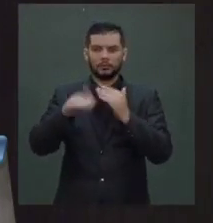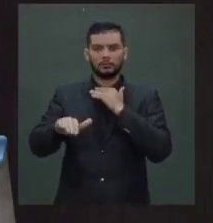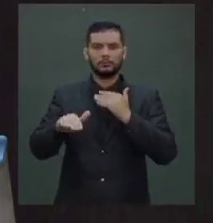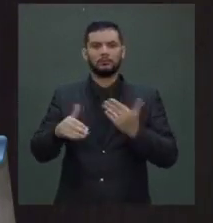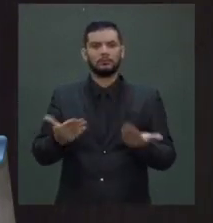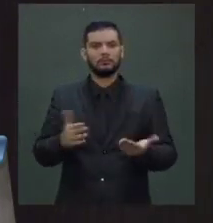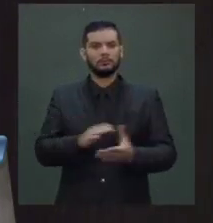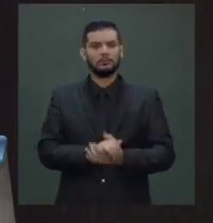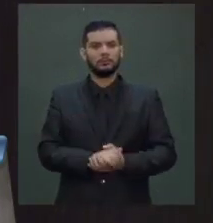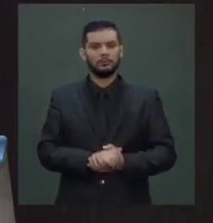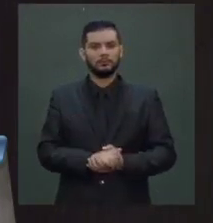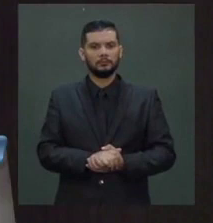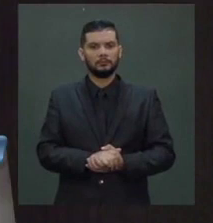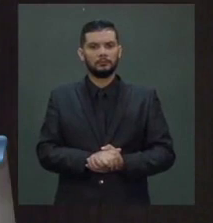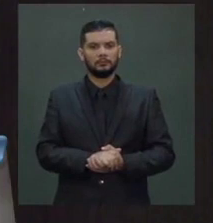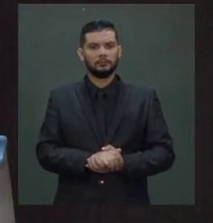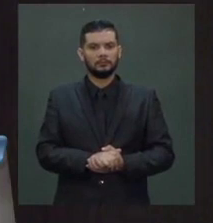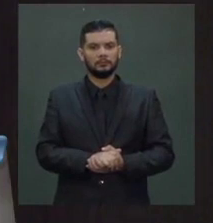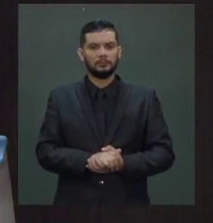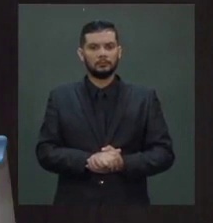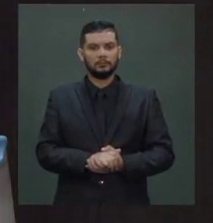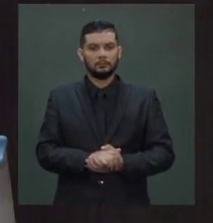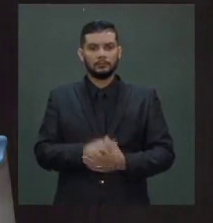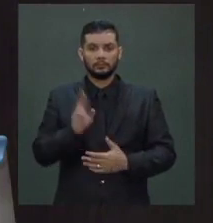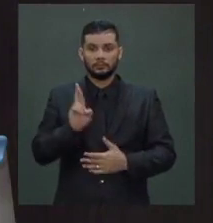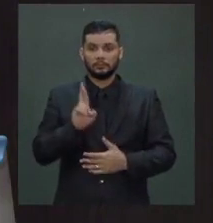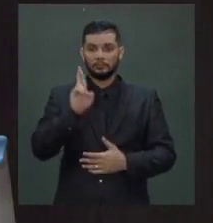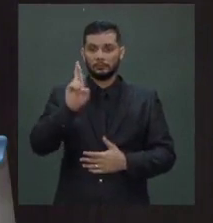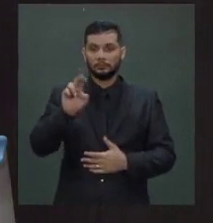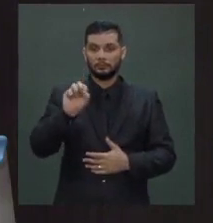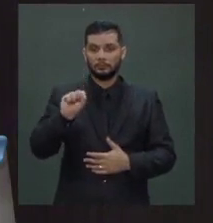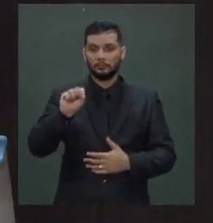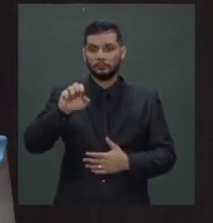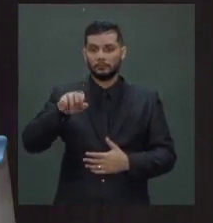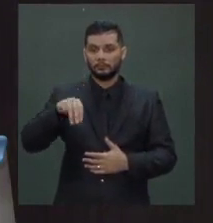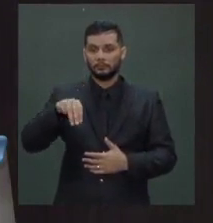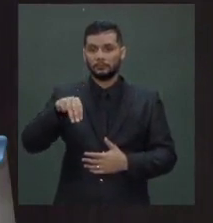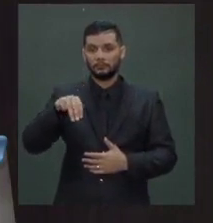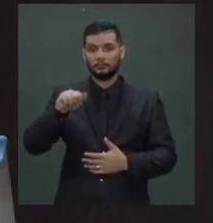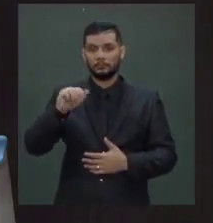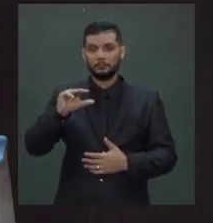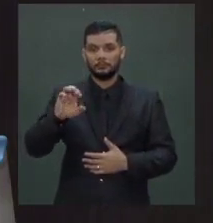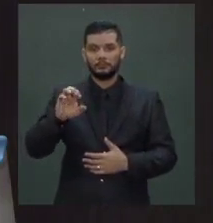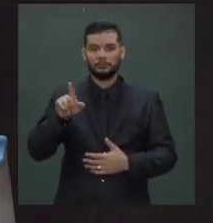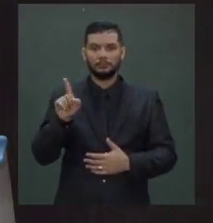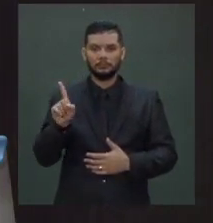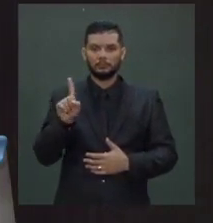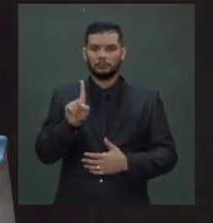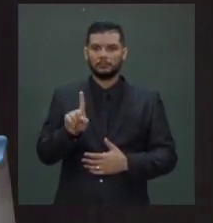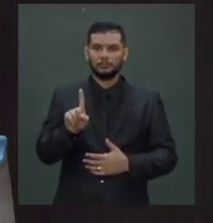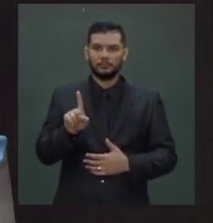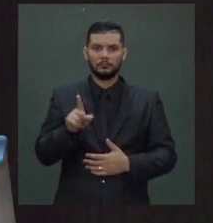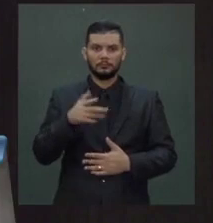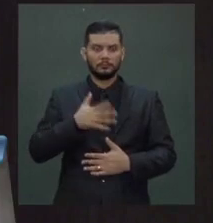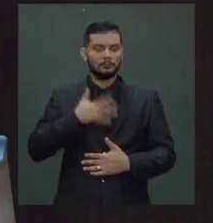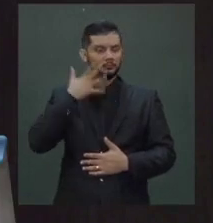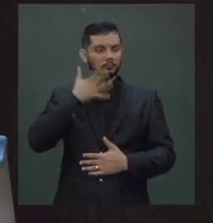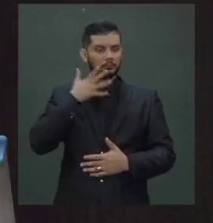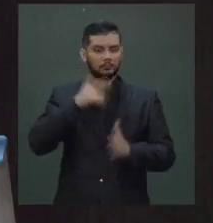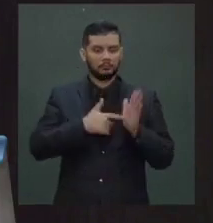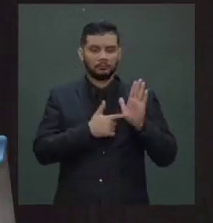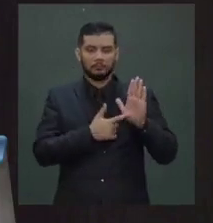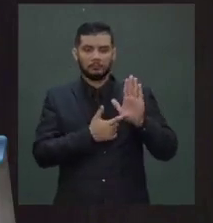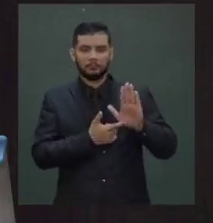desta termoelétrica. O representante da SEMASSE, ele, ao final da sua